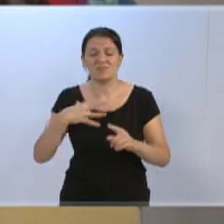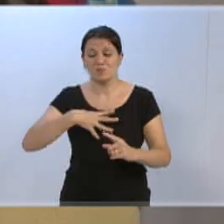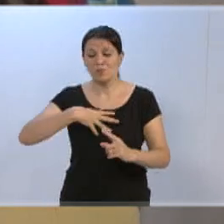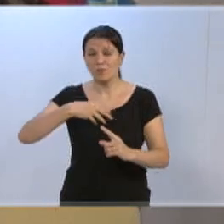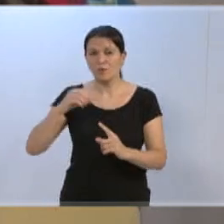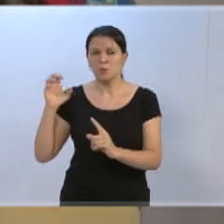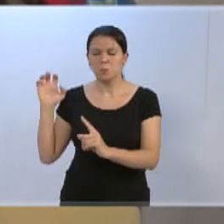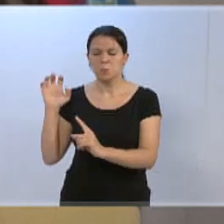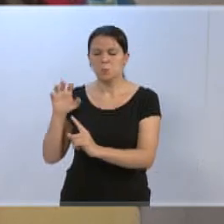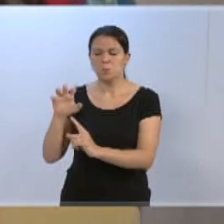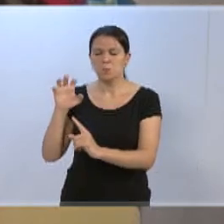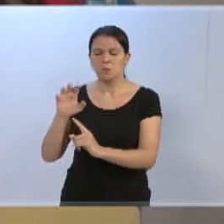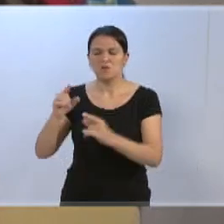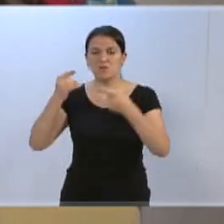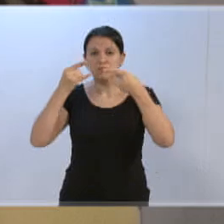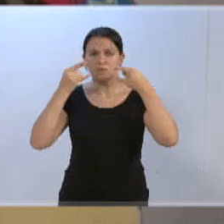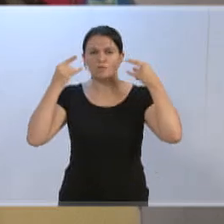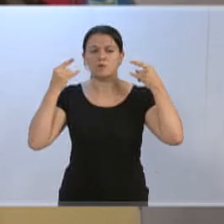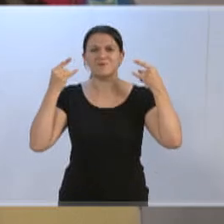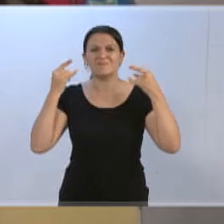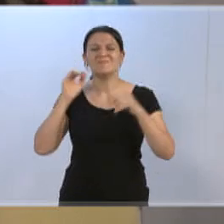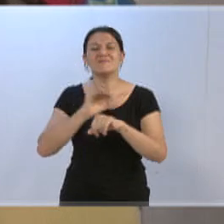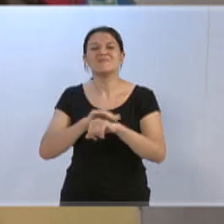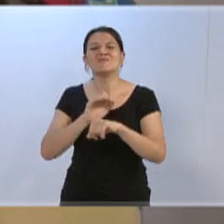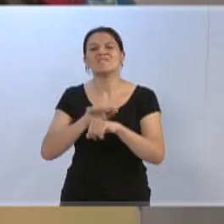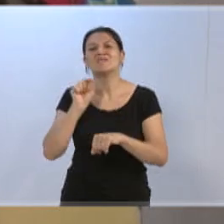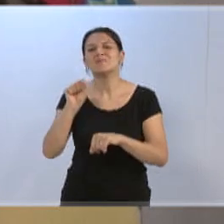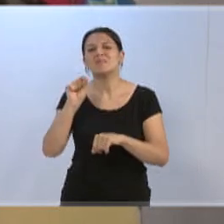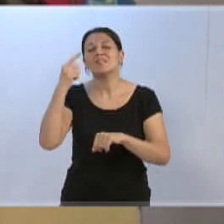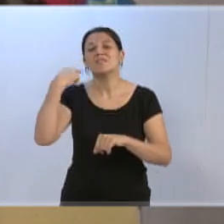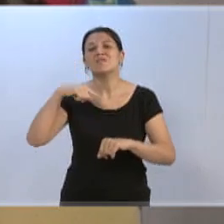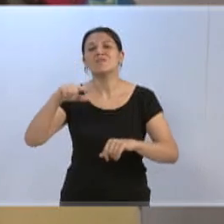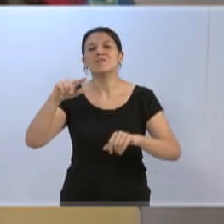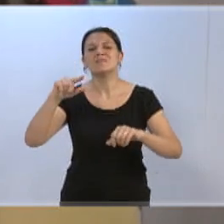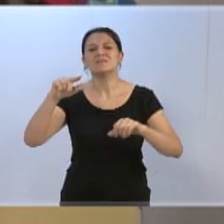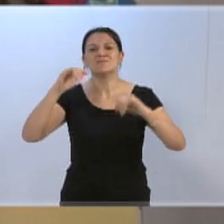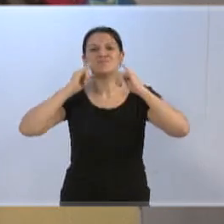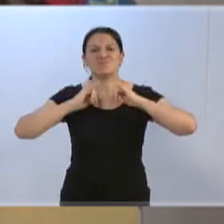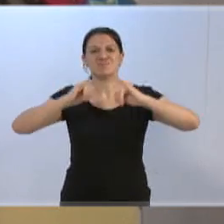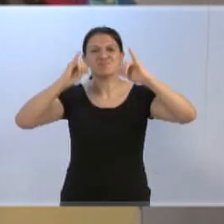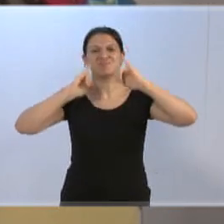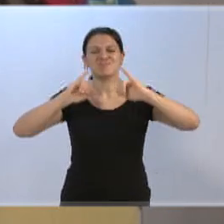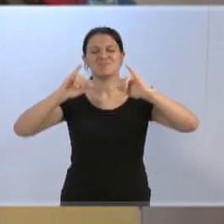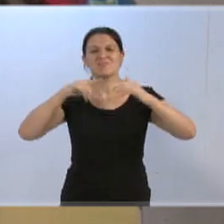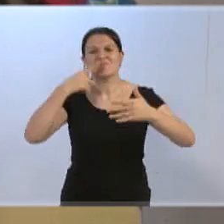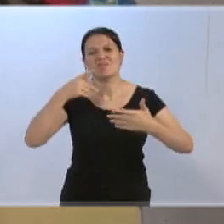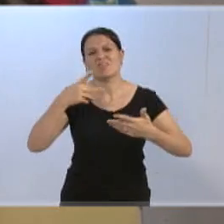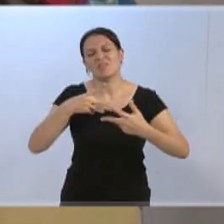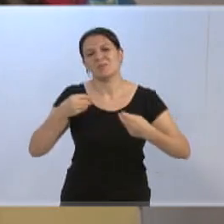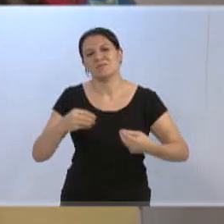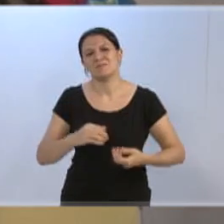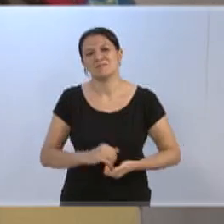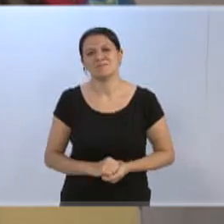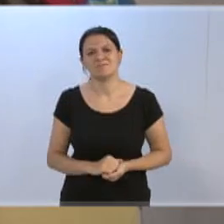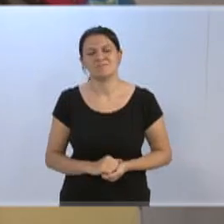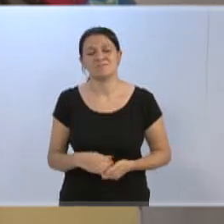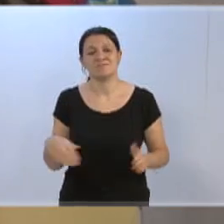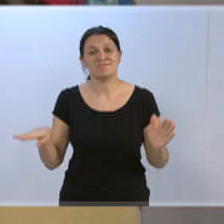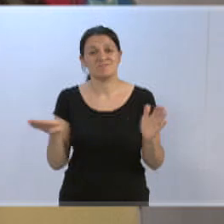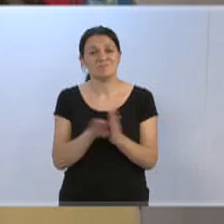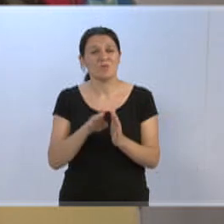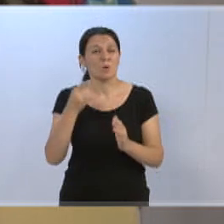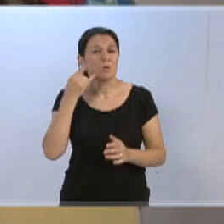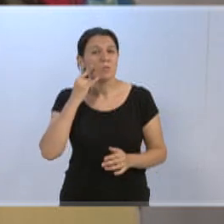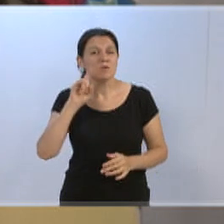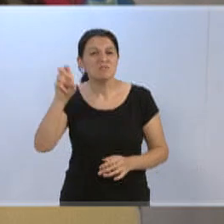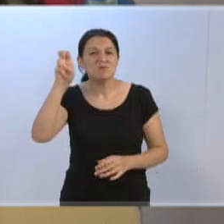filho, a ambição dele, fez com que ela fosse para a imprensa fazer o que fez. Chegou na última quinta-feira,